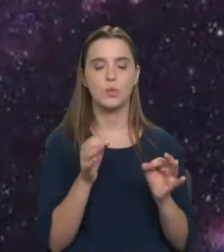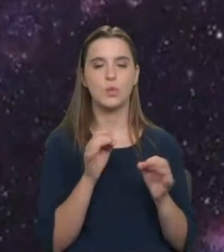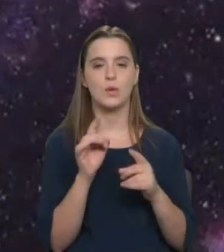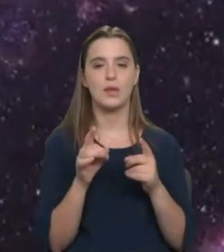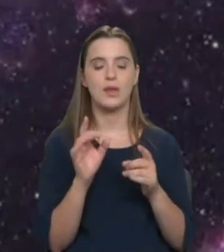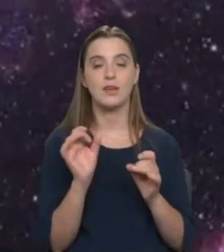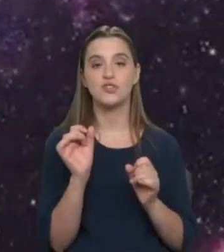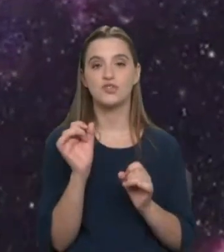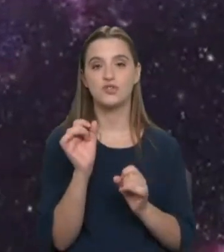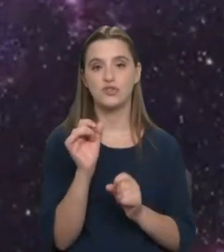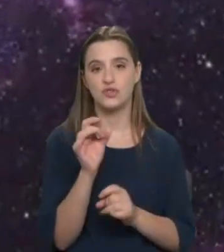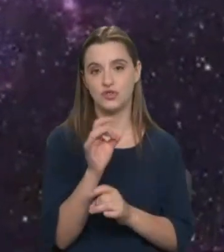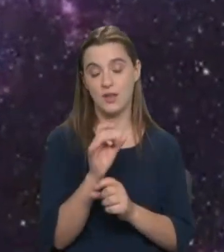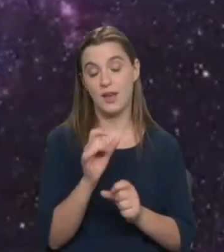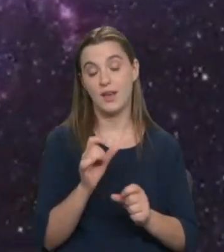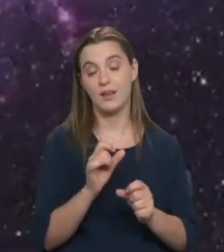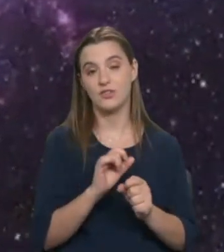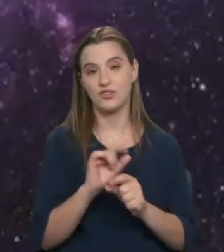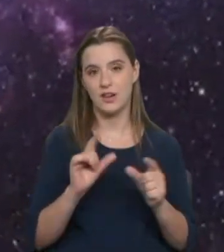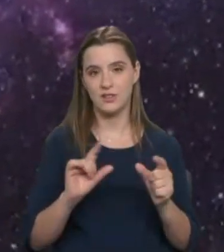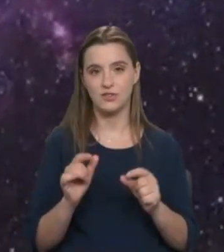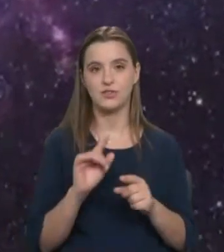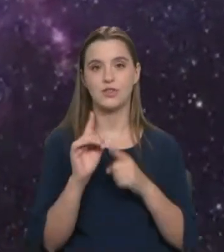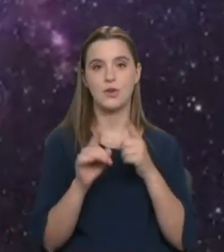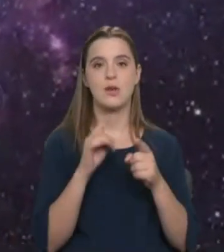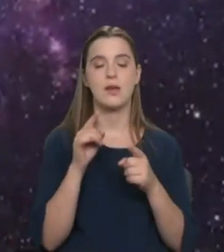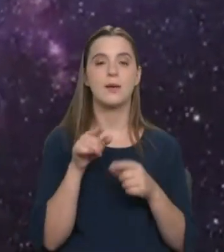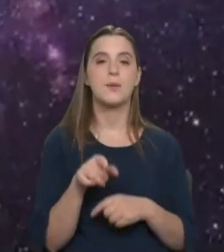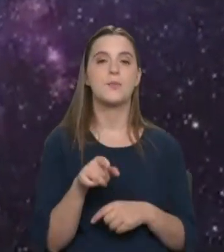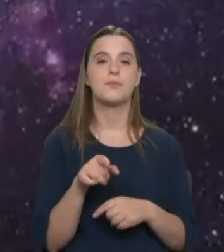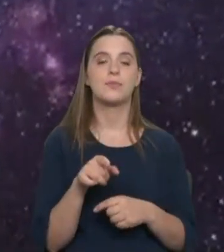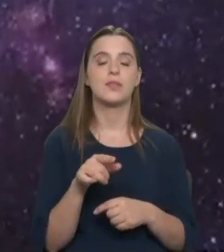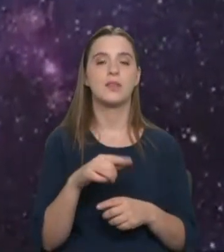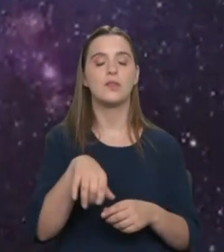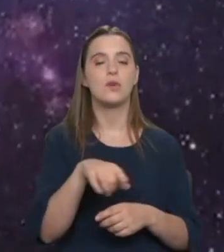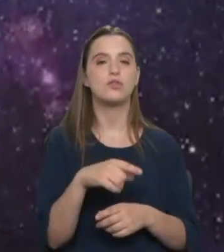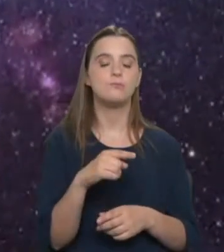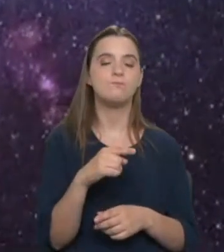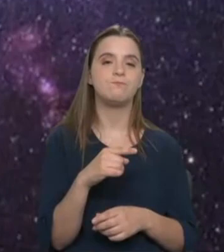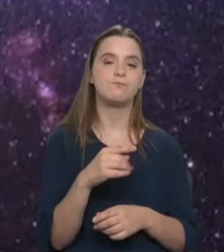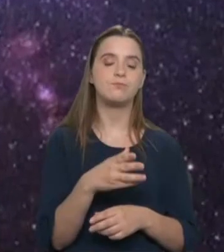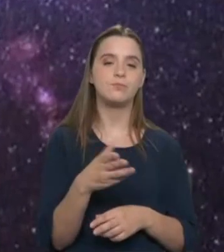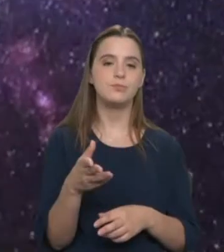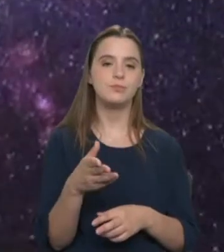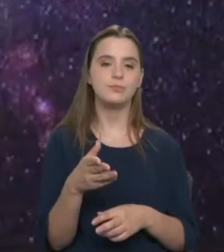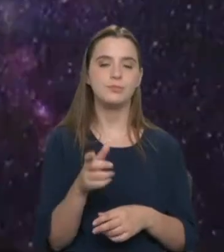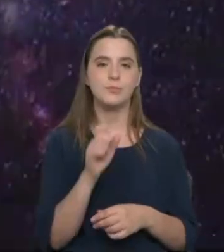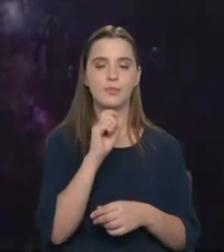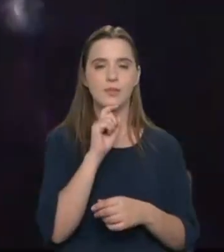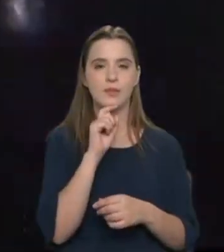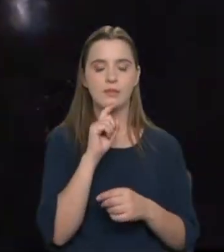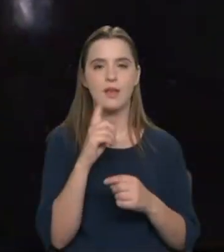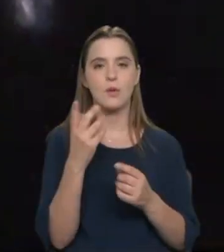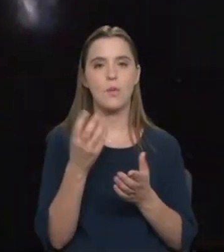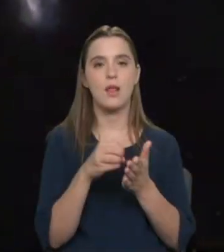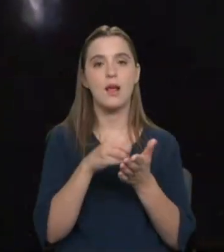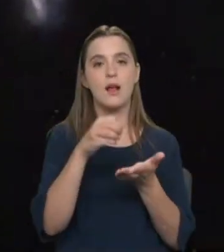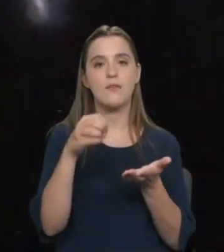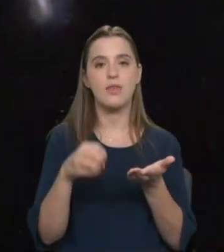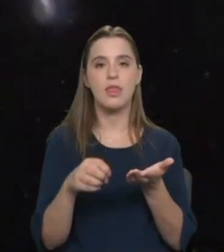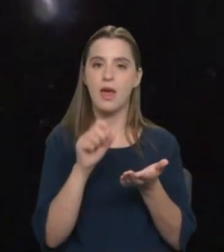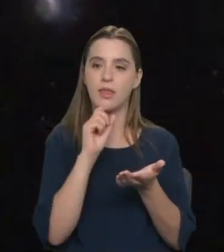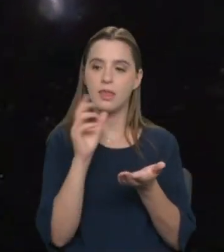estrelas. Estas correntes são um gás que nós estamos, a nossa galáxia está a atrair gravitacionalmente a estas